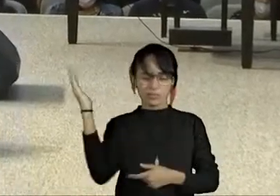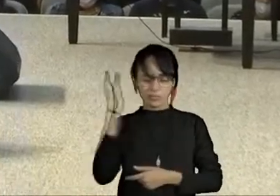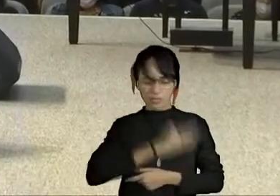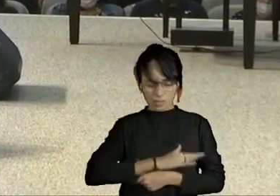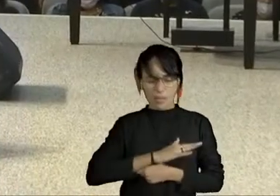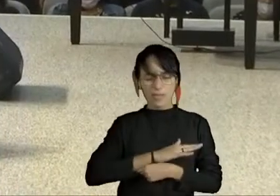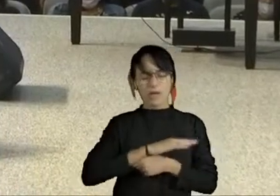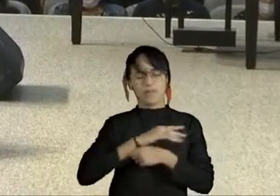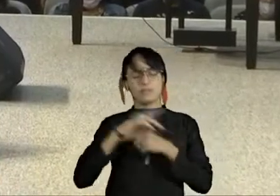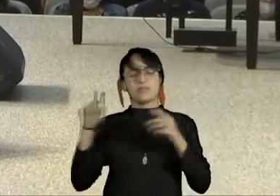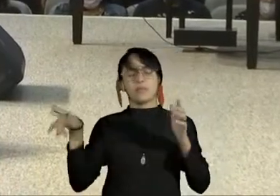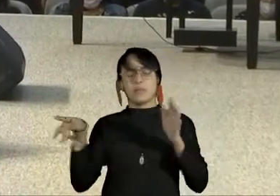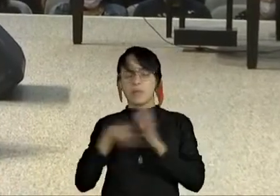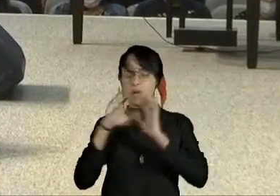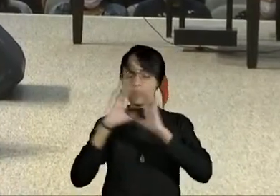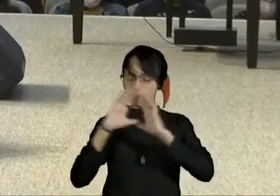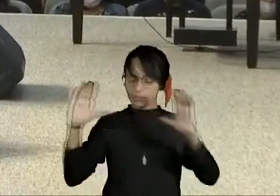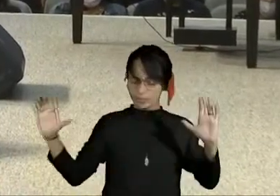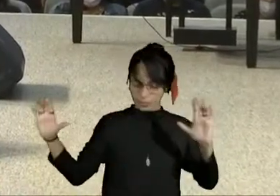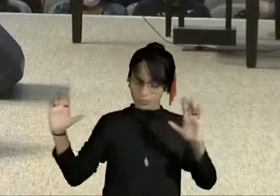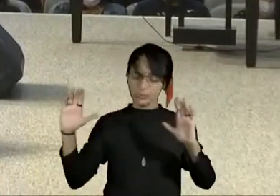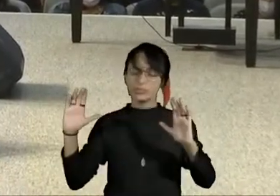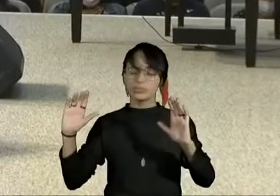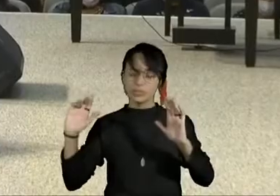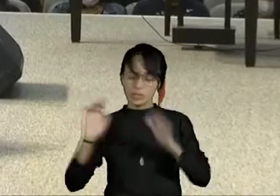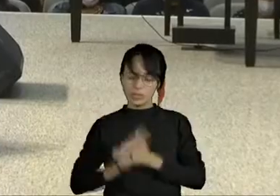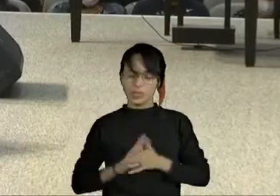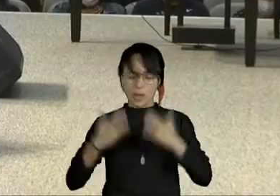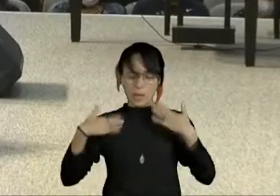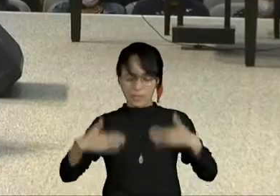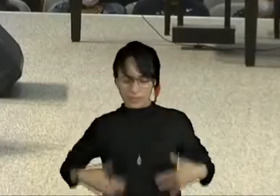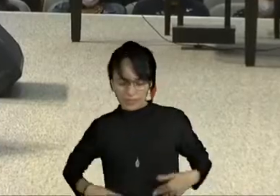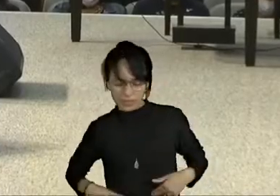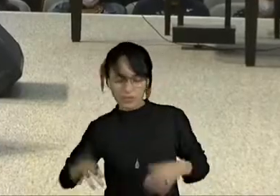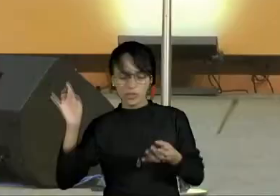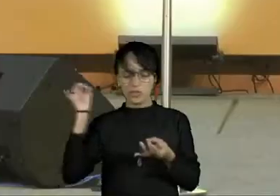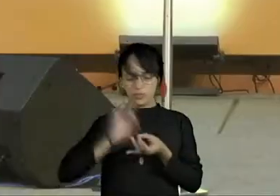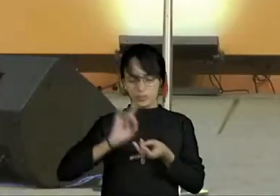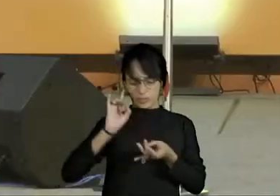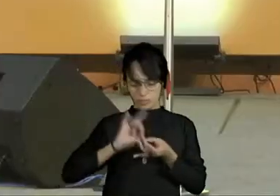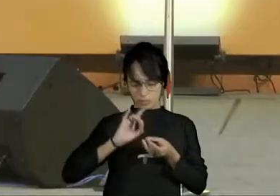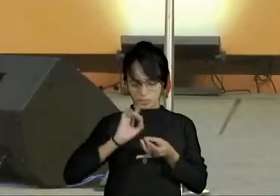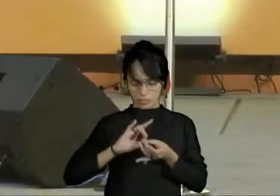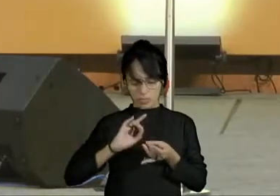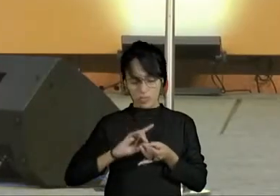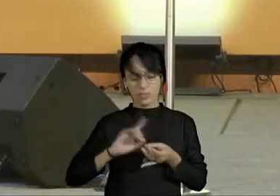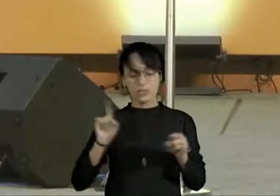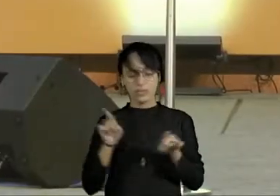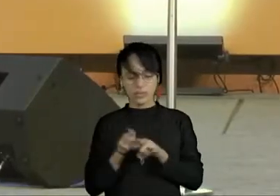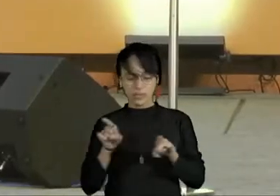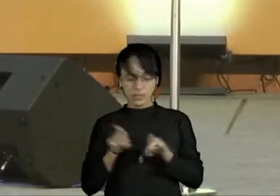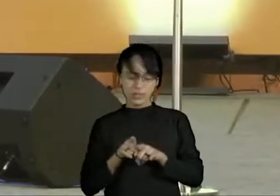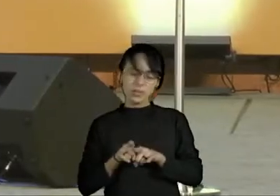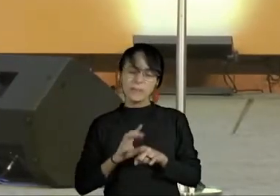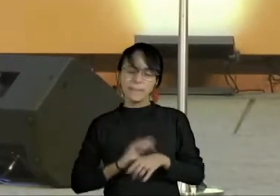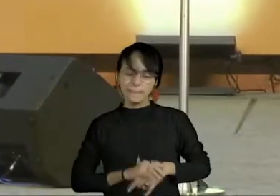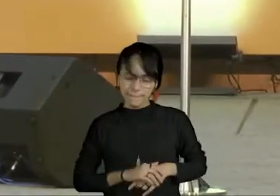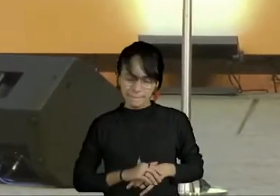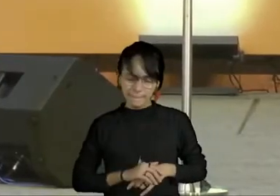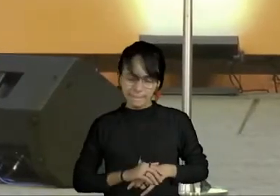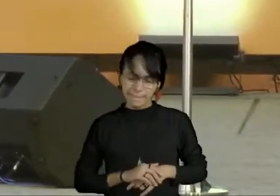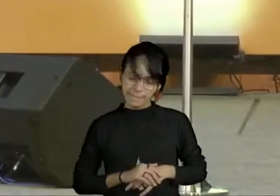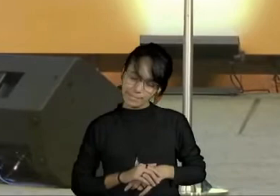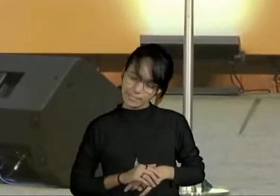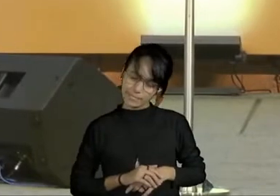regiões celestiais, ou que seja no corpo físico, espírito, alma e corpo, a tricotomia de